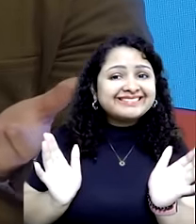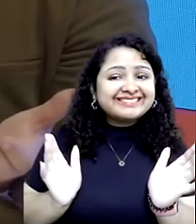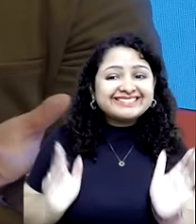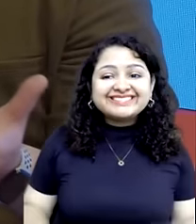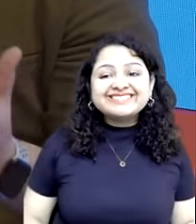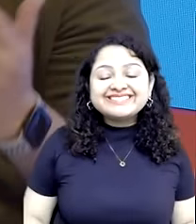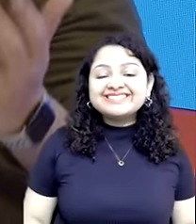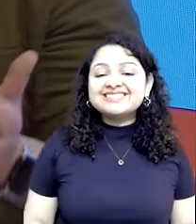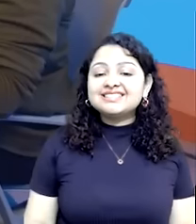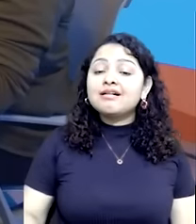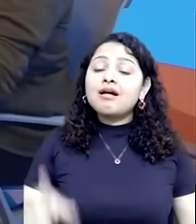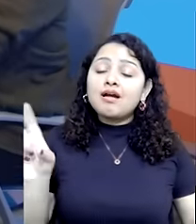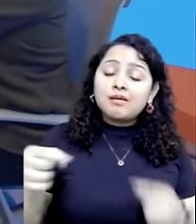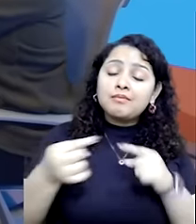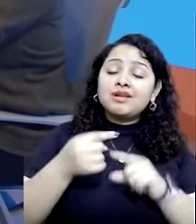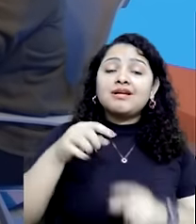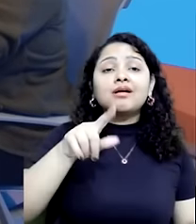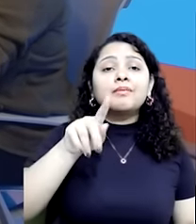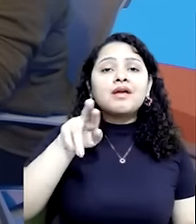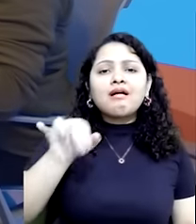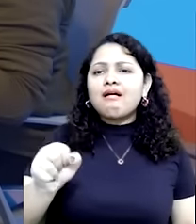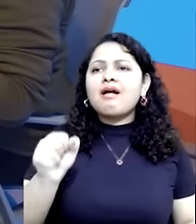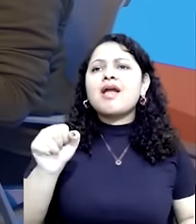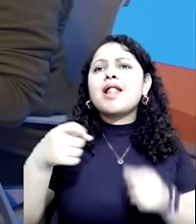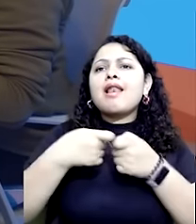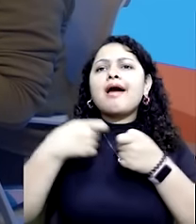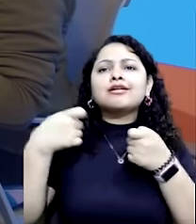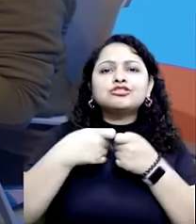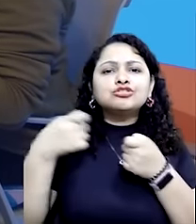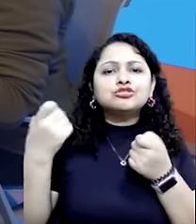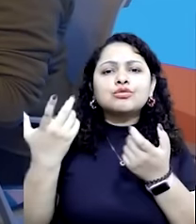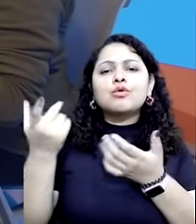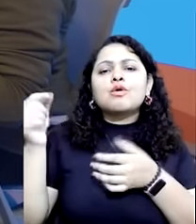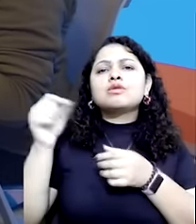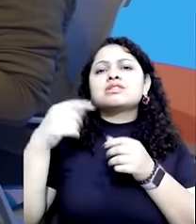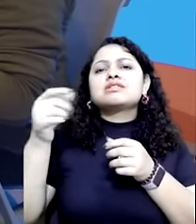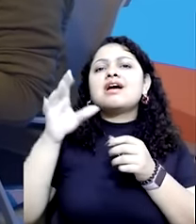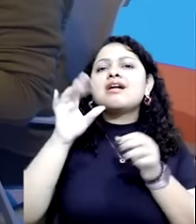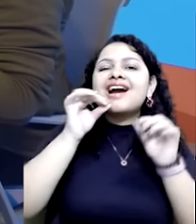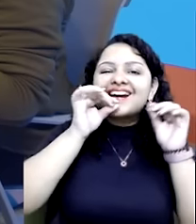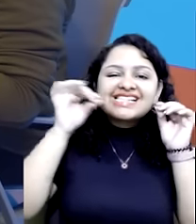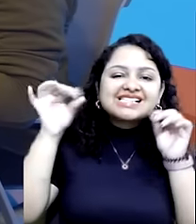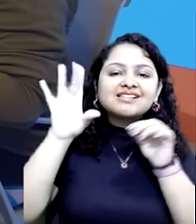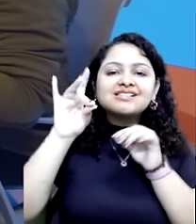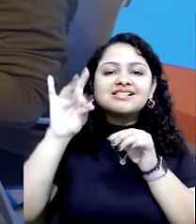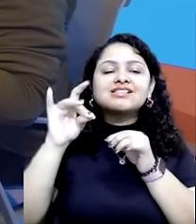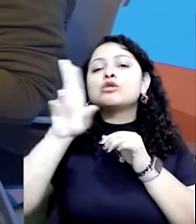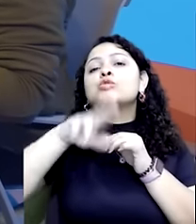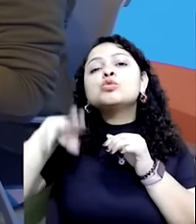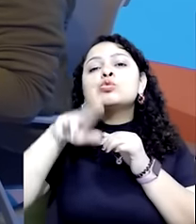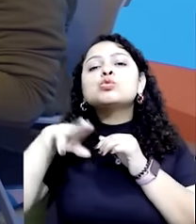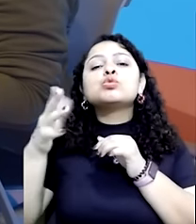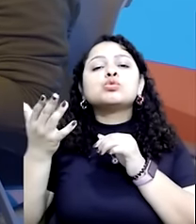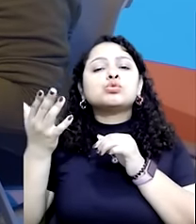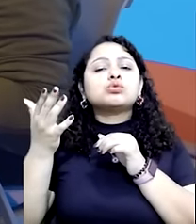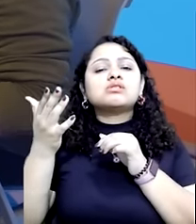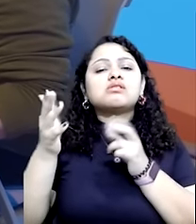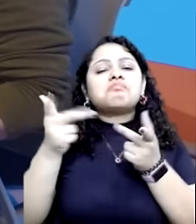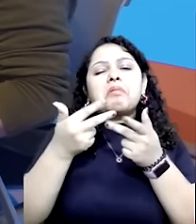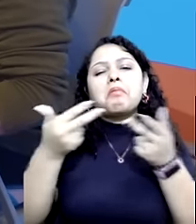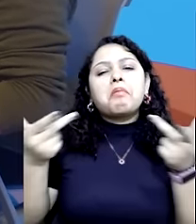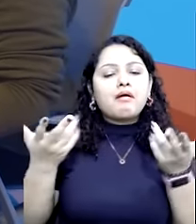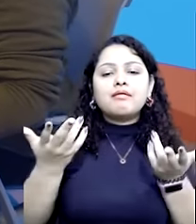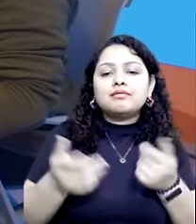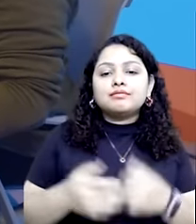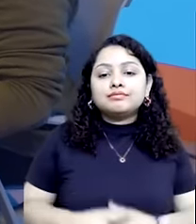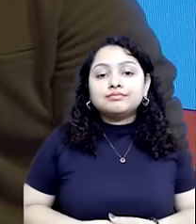gambiarra é gambiarra é elástico é vai usar durex vai usar o sal para colocar o objeto para parar em pé você